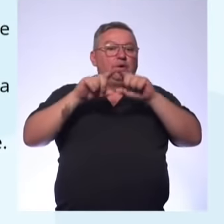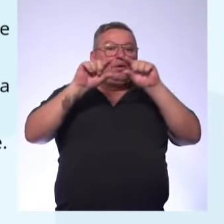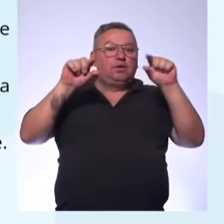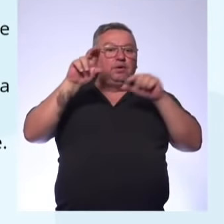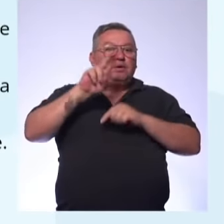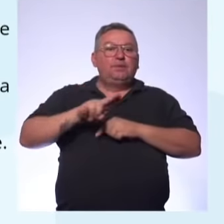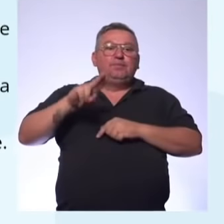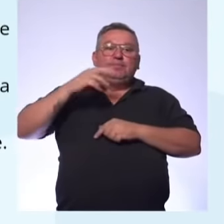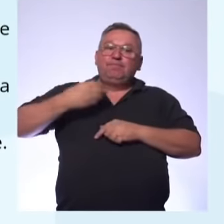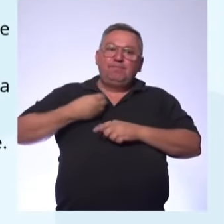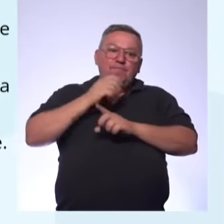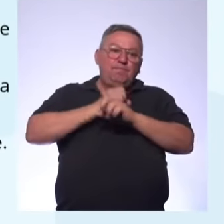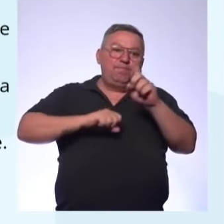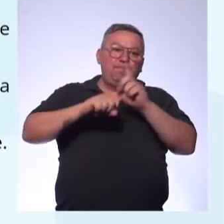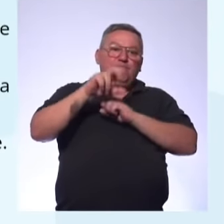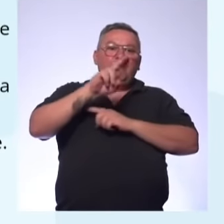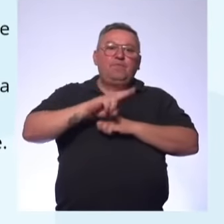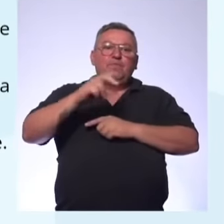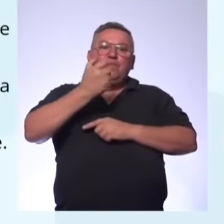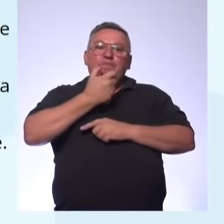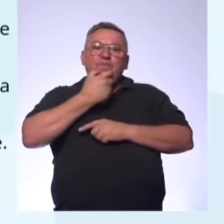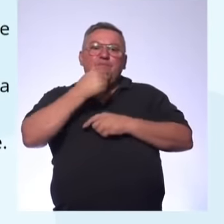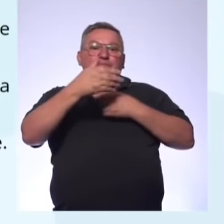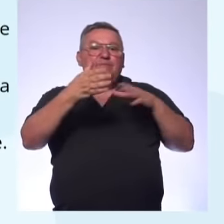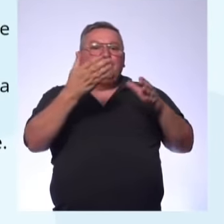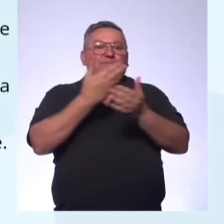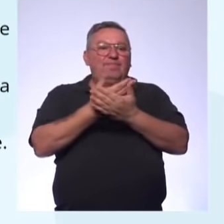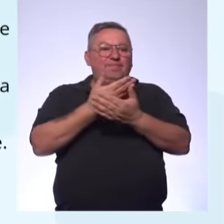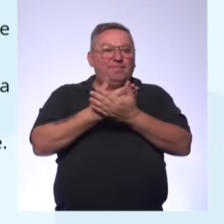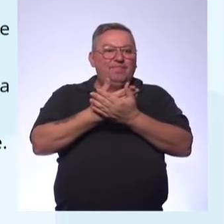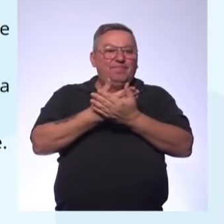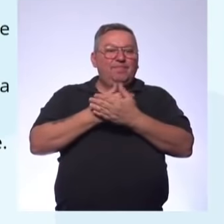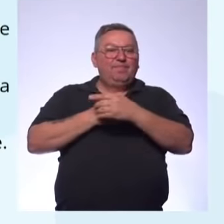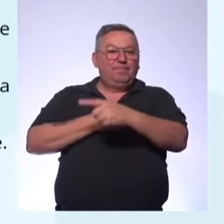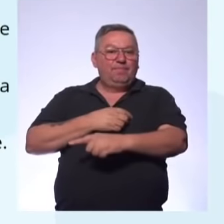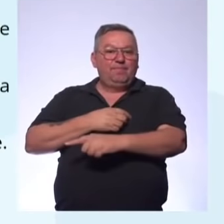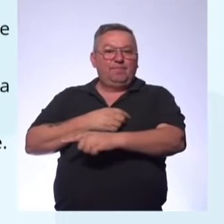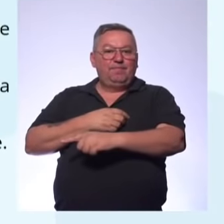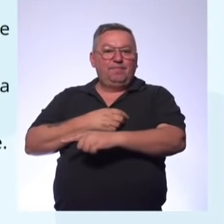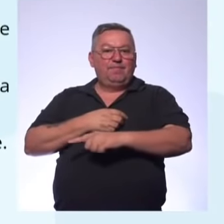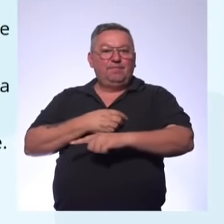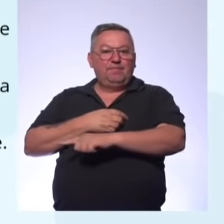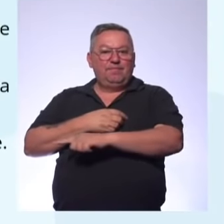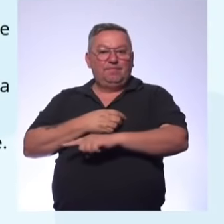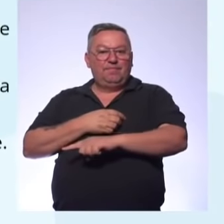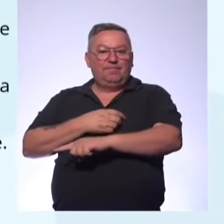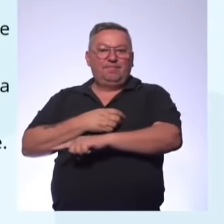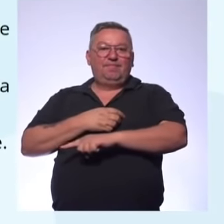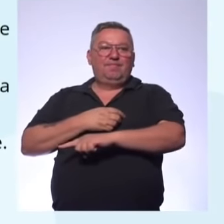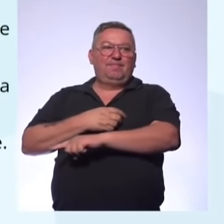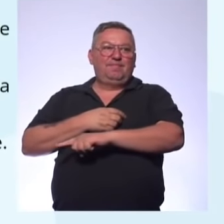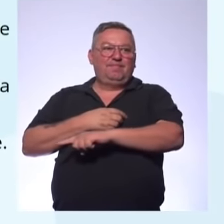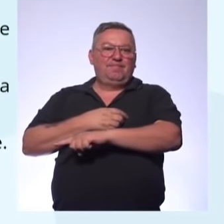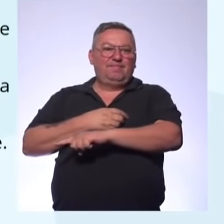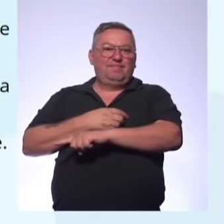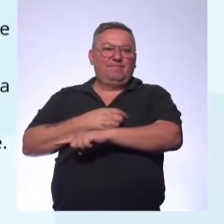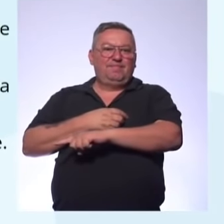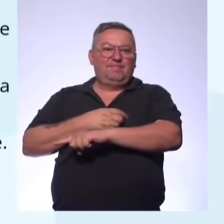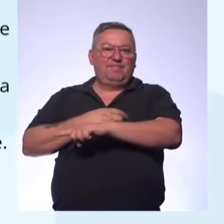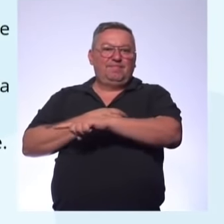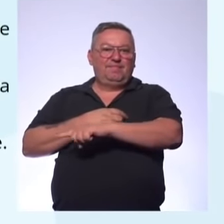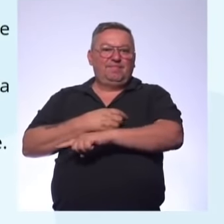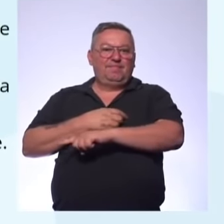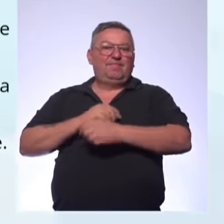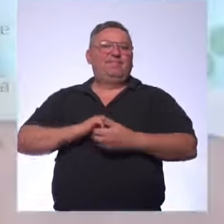usadas para o convívio social e uso da língua inglesa em sala de aula e as ruins tradição skin skin in cognitive